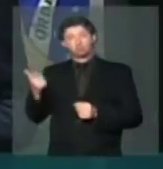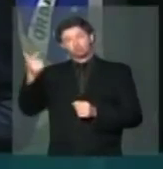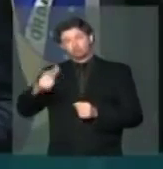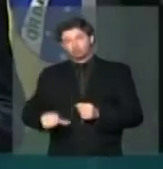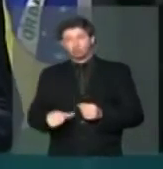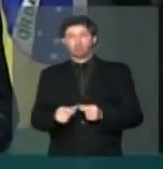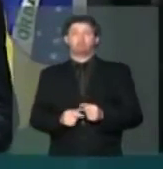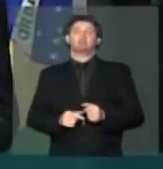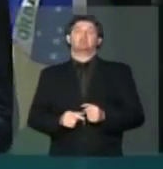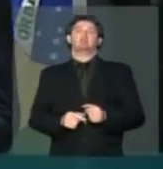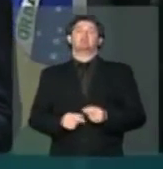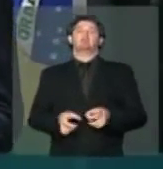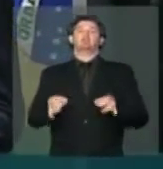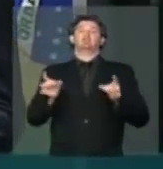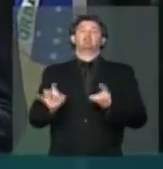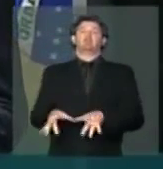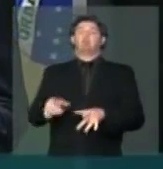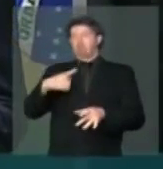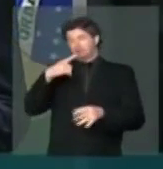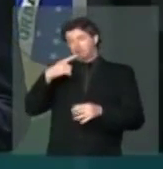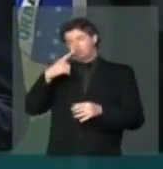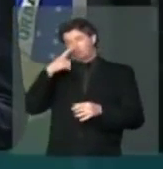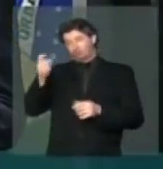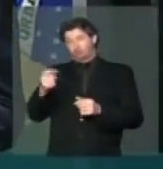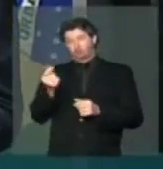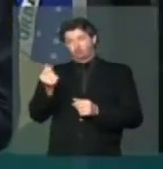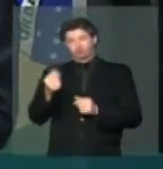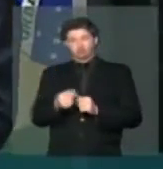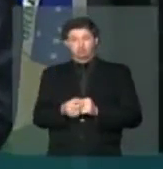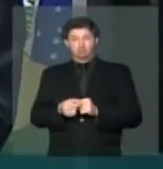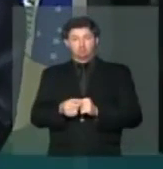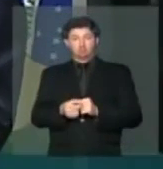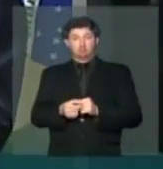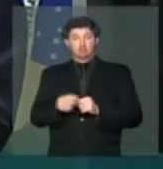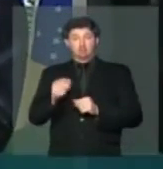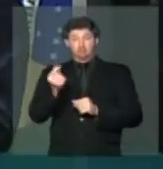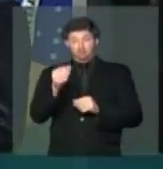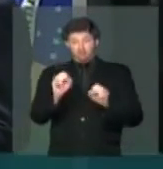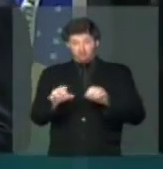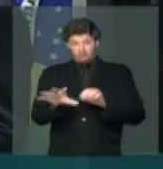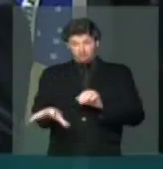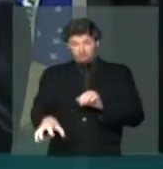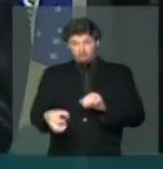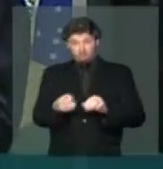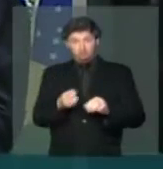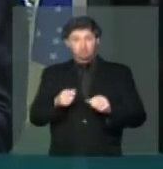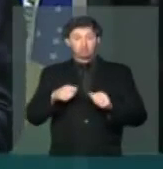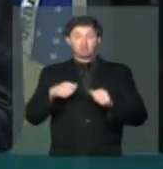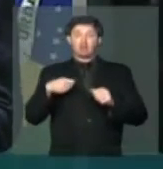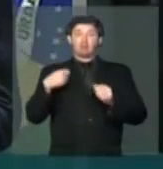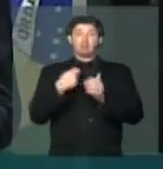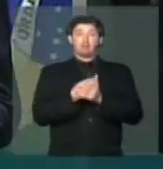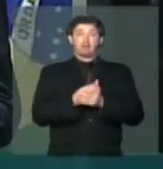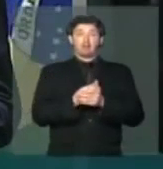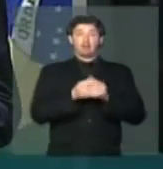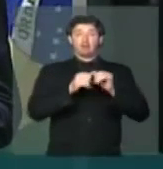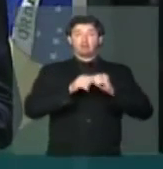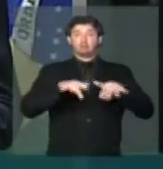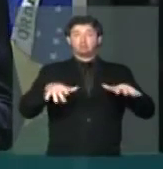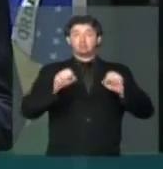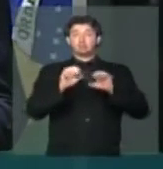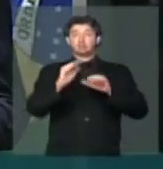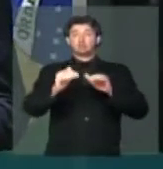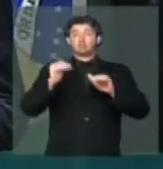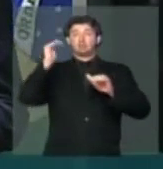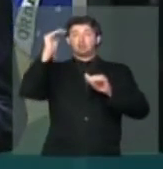vez jogados pelo ralo. A verba retirada da educação para financiar a expansão do ensino